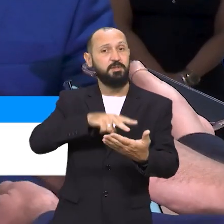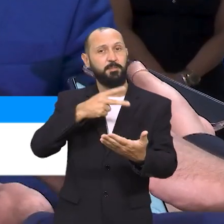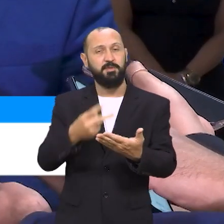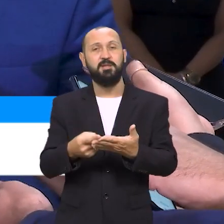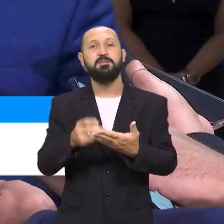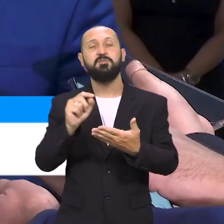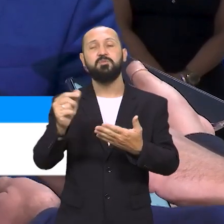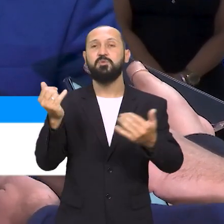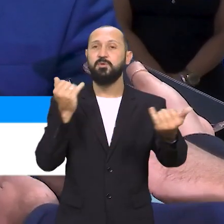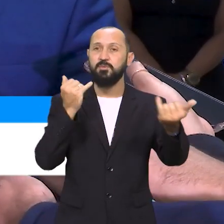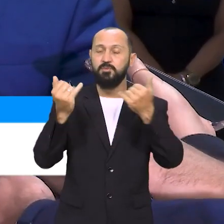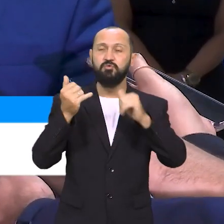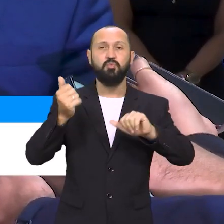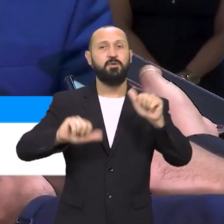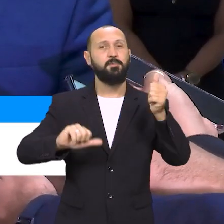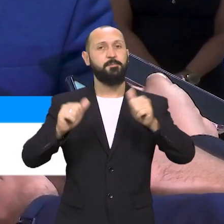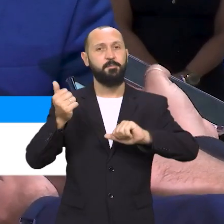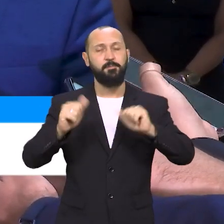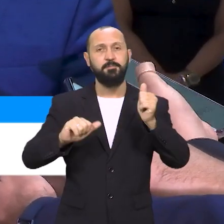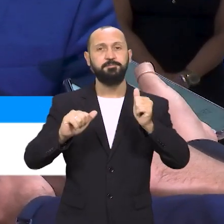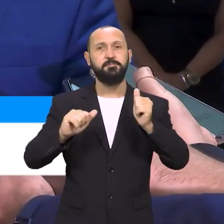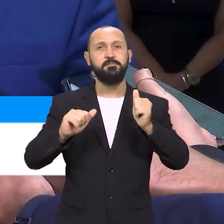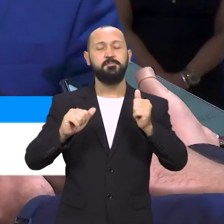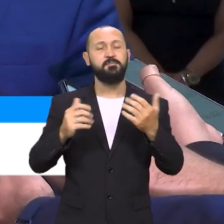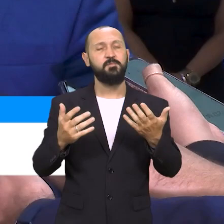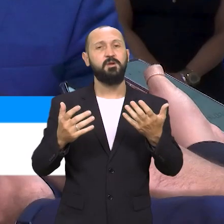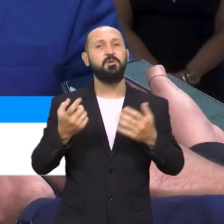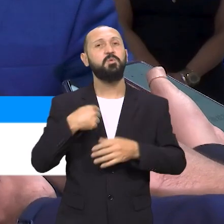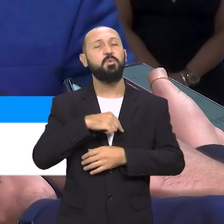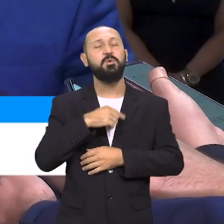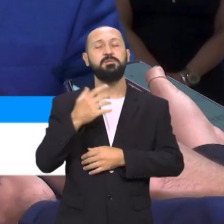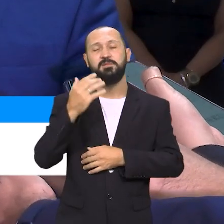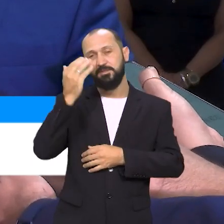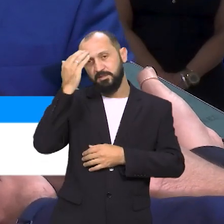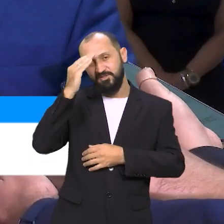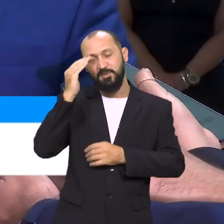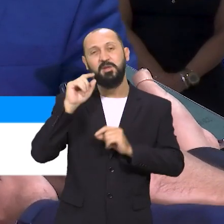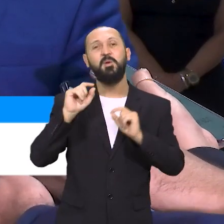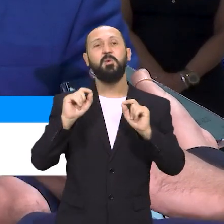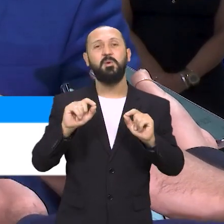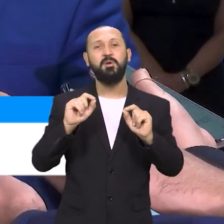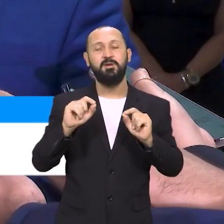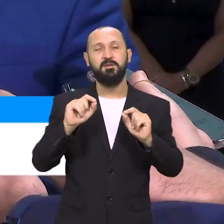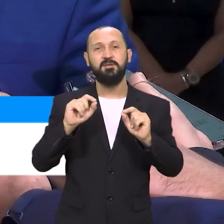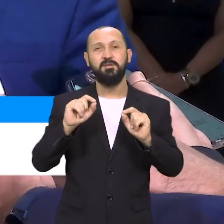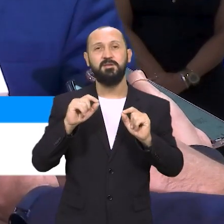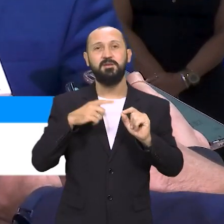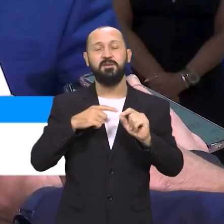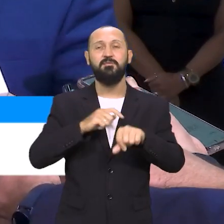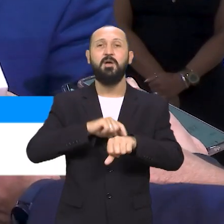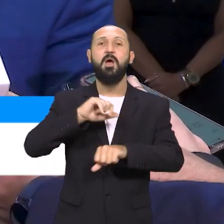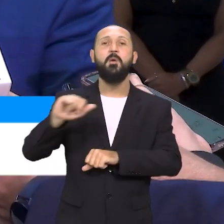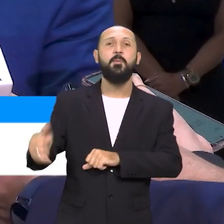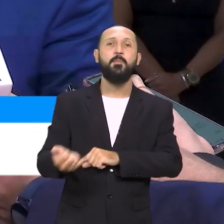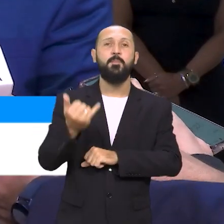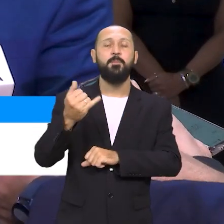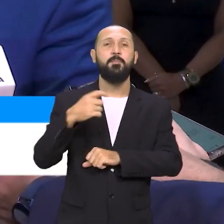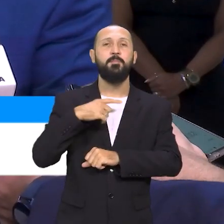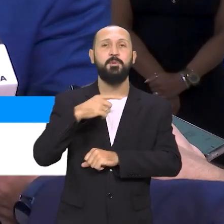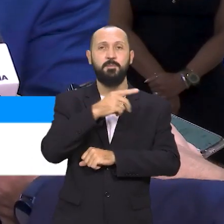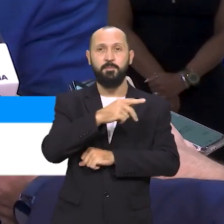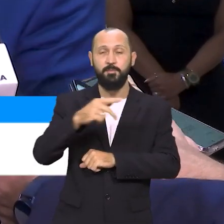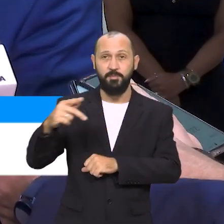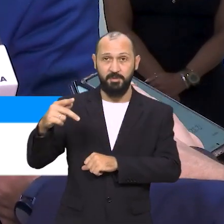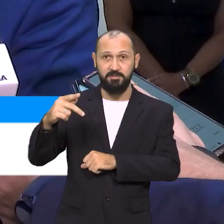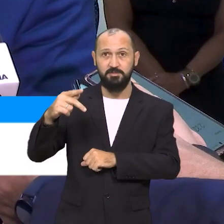de interpretação dos dados do balanço e isso, no nosso entendimento, foi amplamente